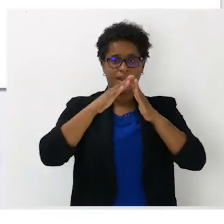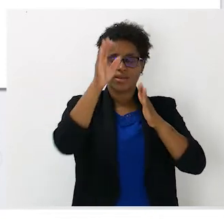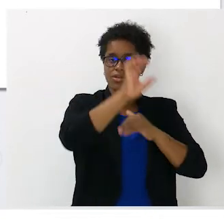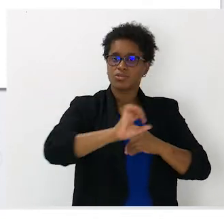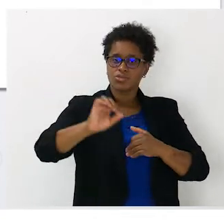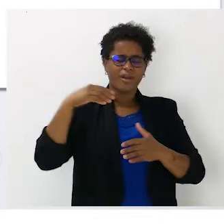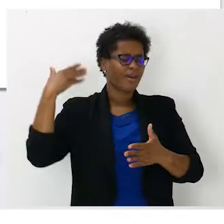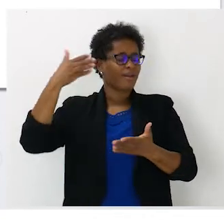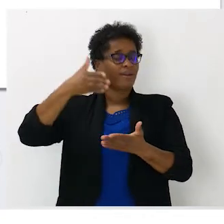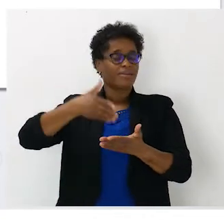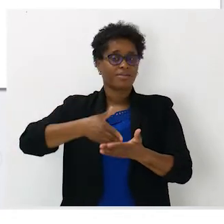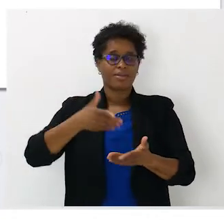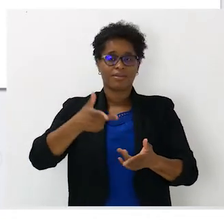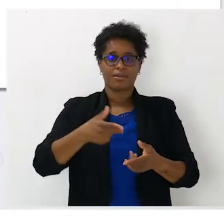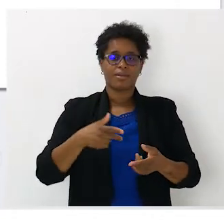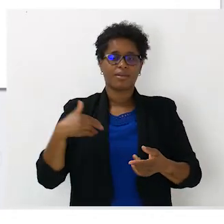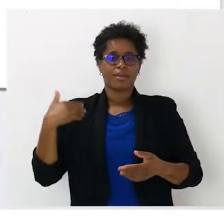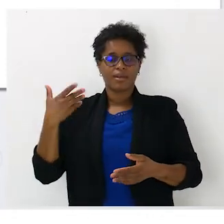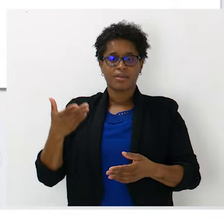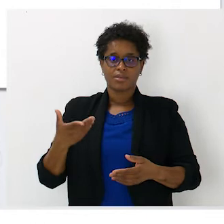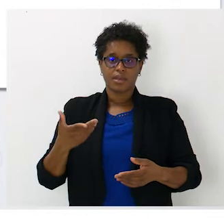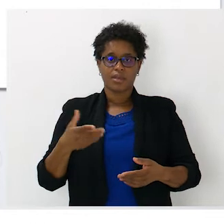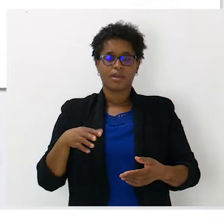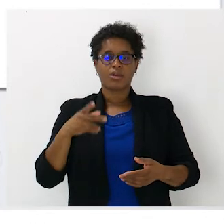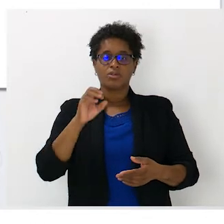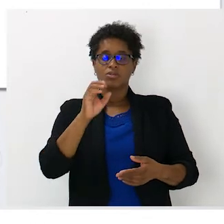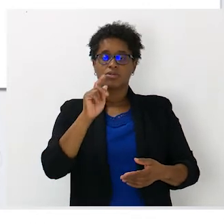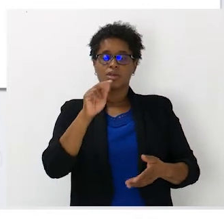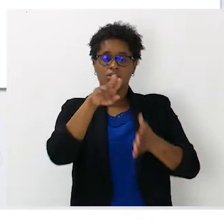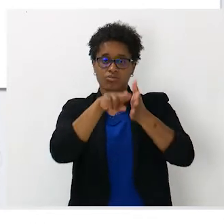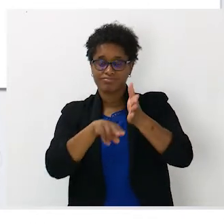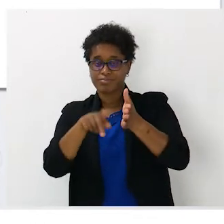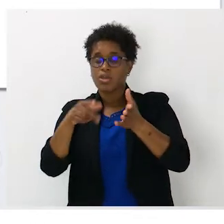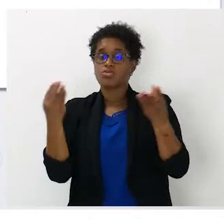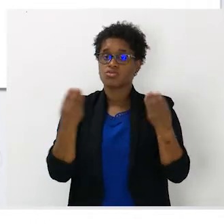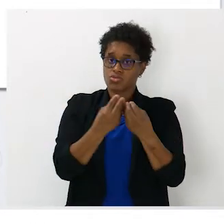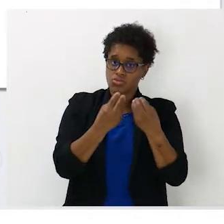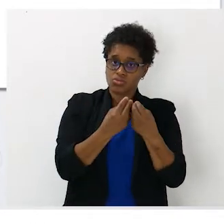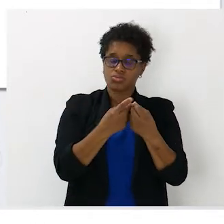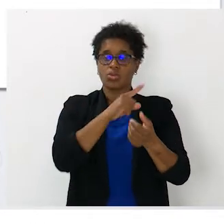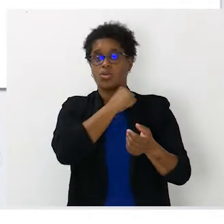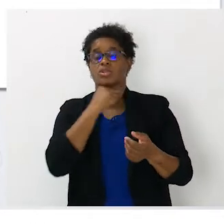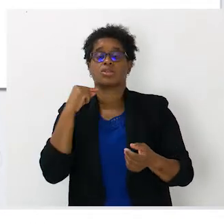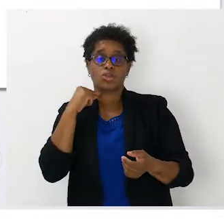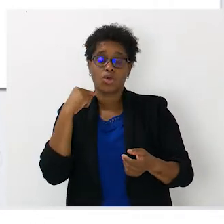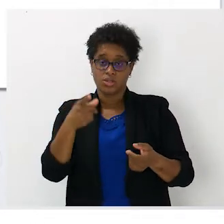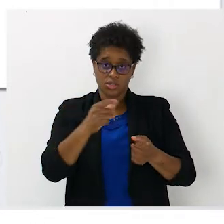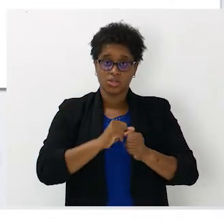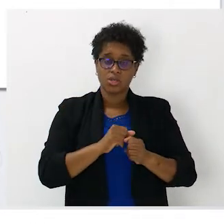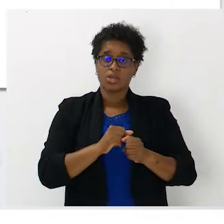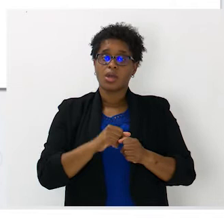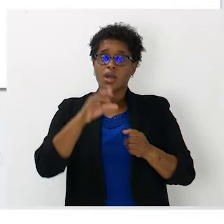até a oficina do embalsamador. Aí juntam-se ao sacerdote e